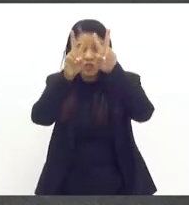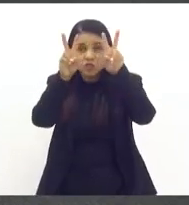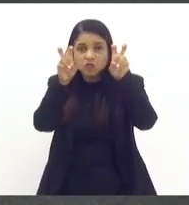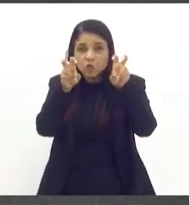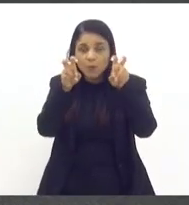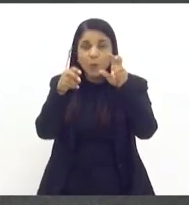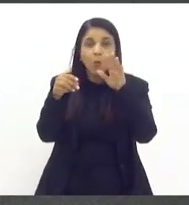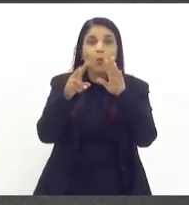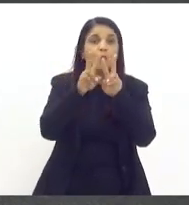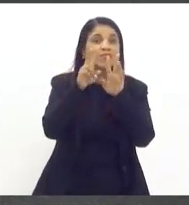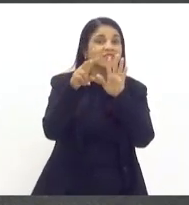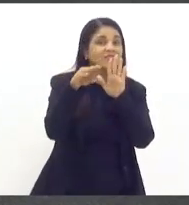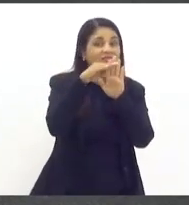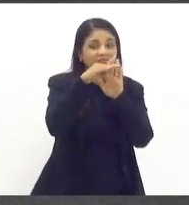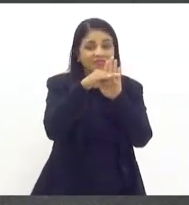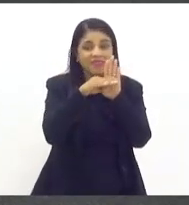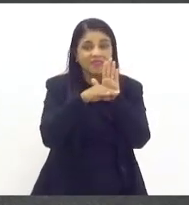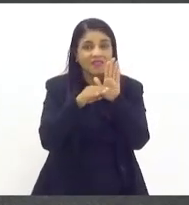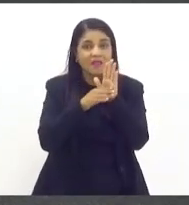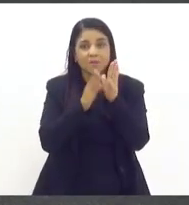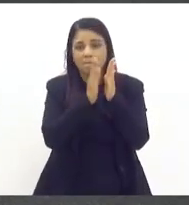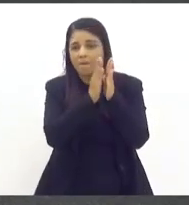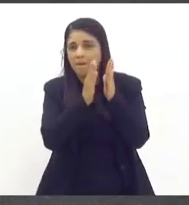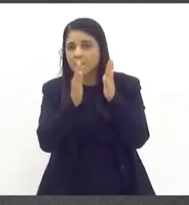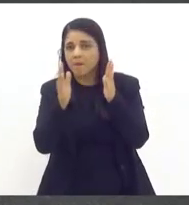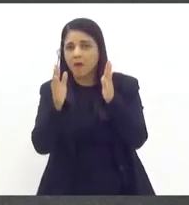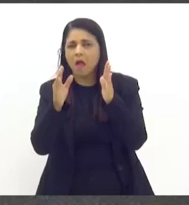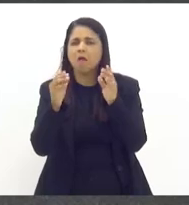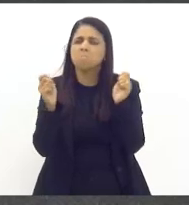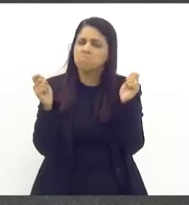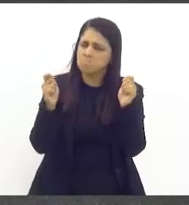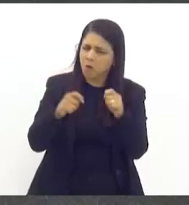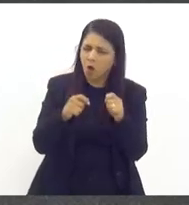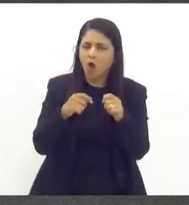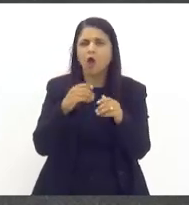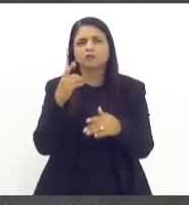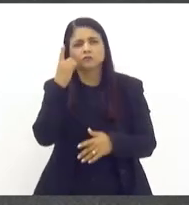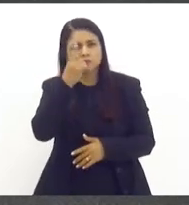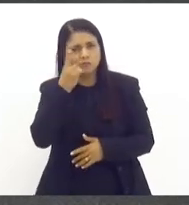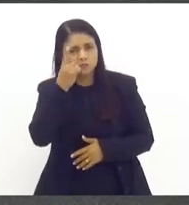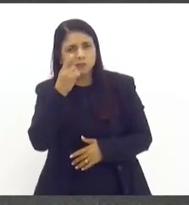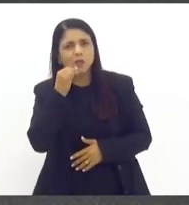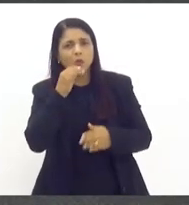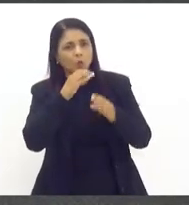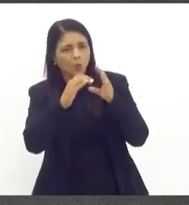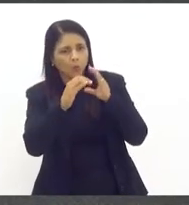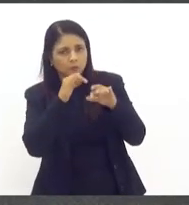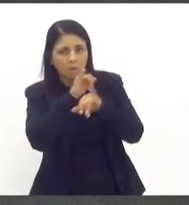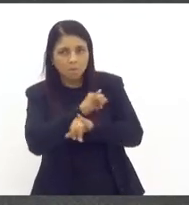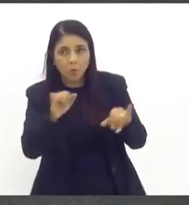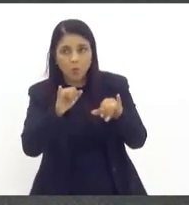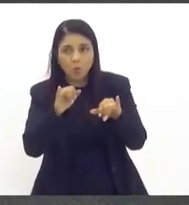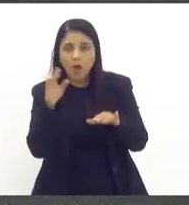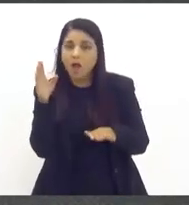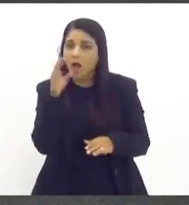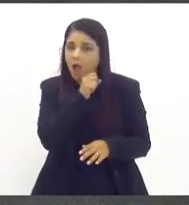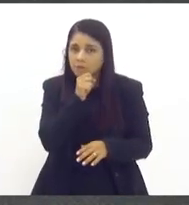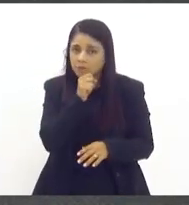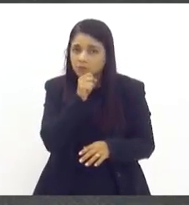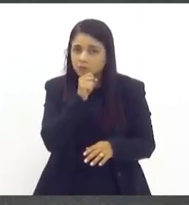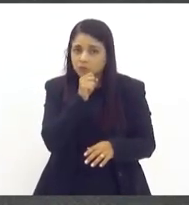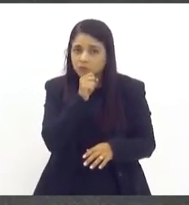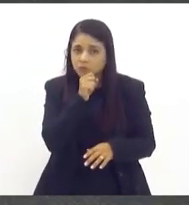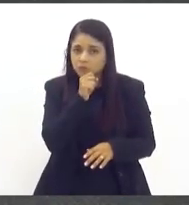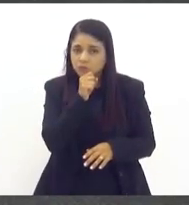do dia é claro que o deputado pode fazer uma comunicação comunicação é bom